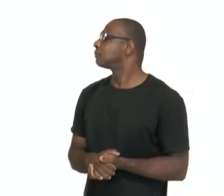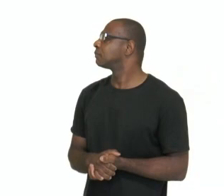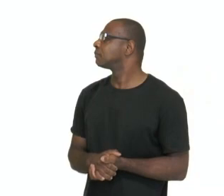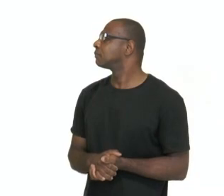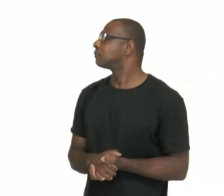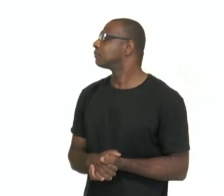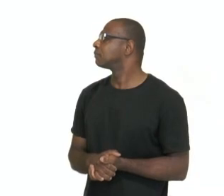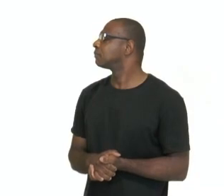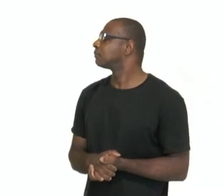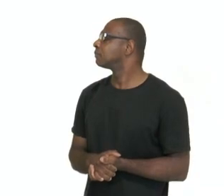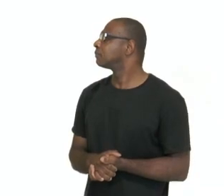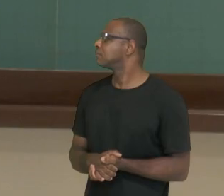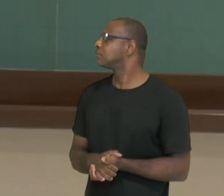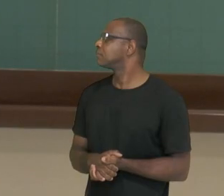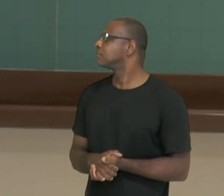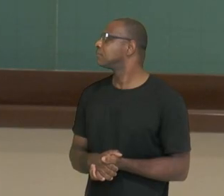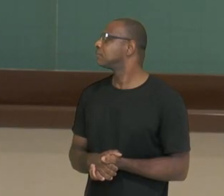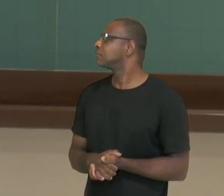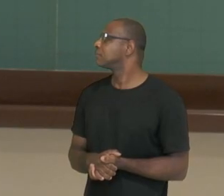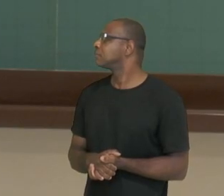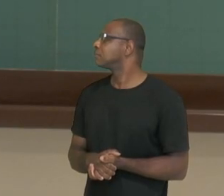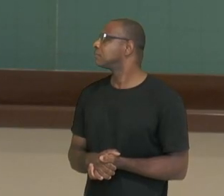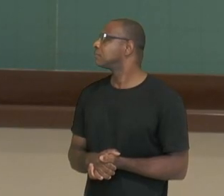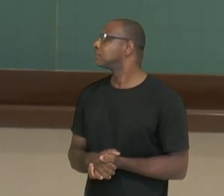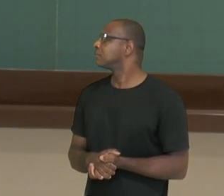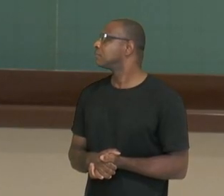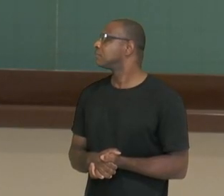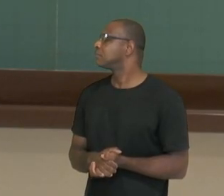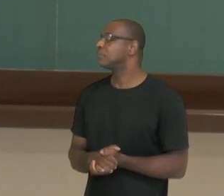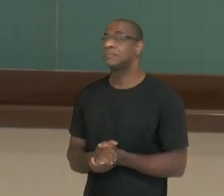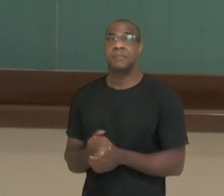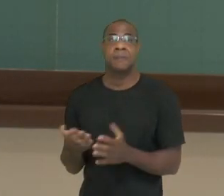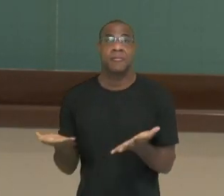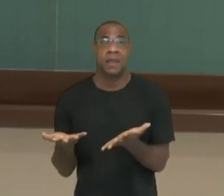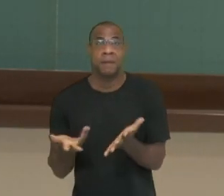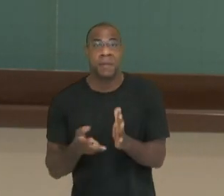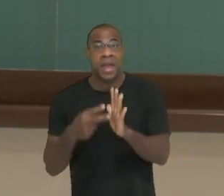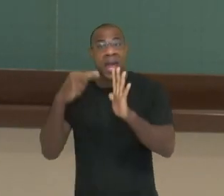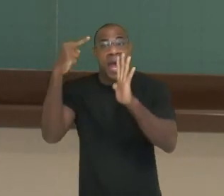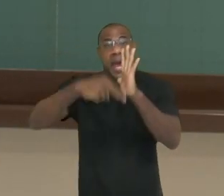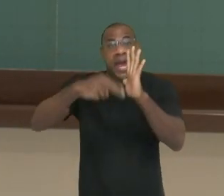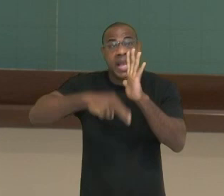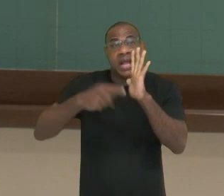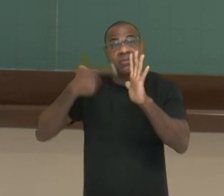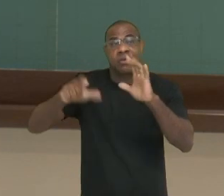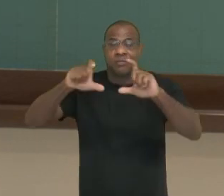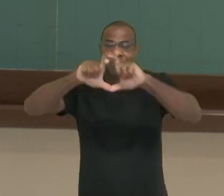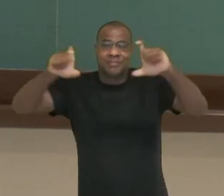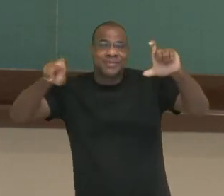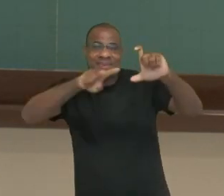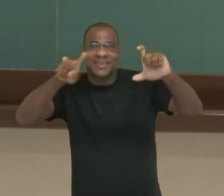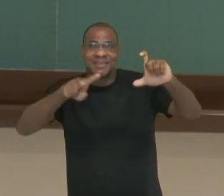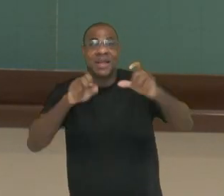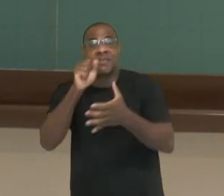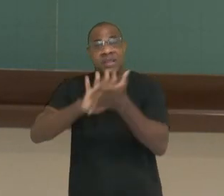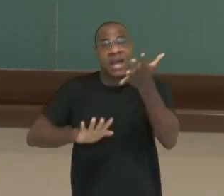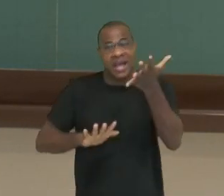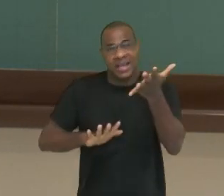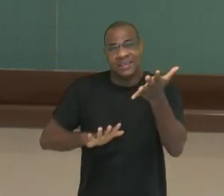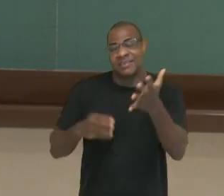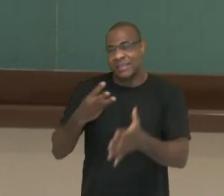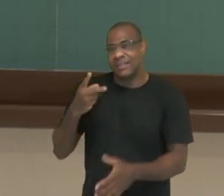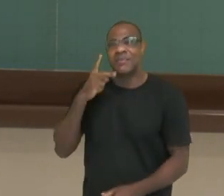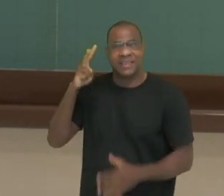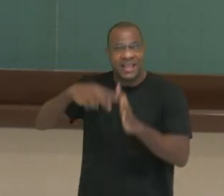sobre os meus olhos empanados. Releia o trecho aqui para a atividade 3, né? Nós vamos agora retomar